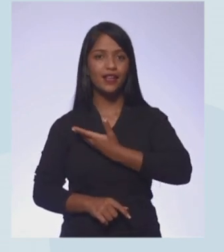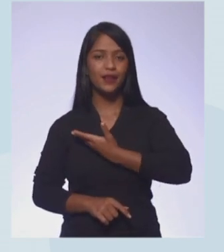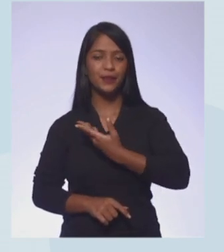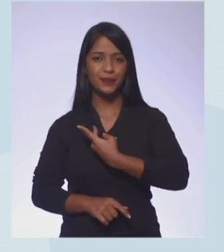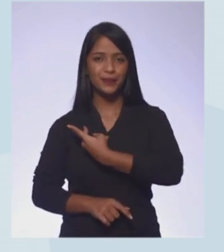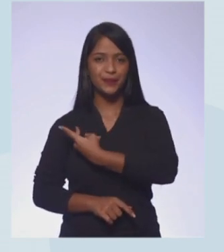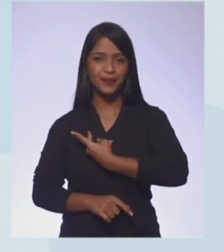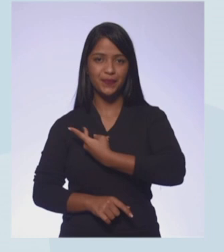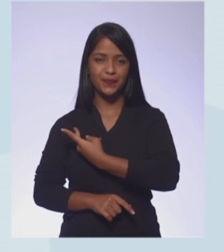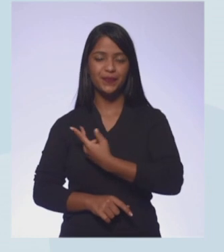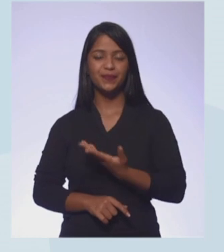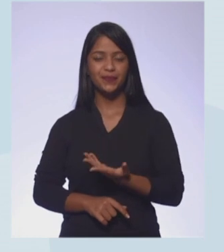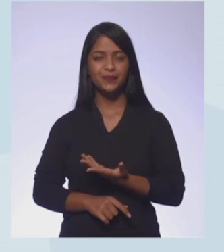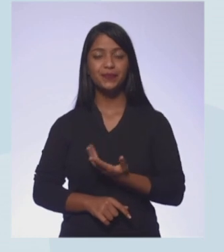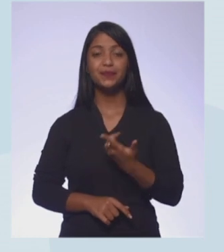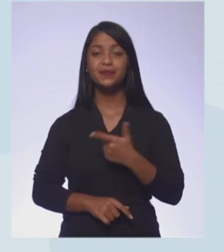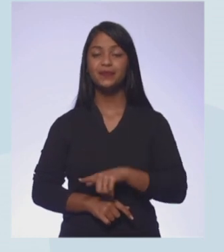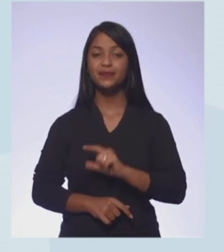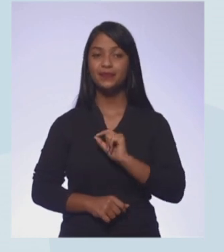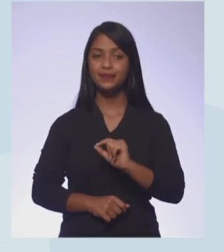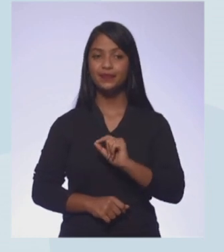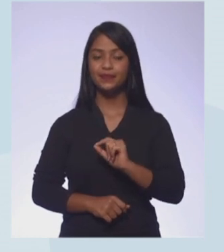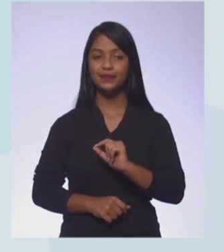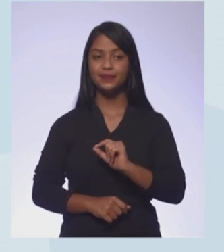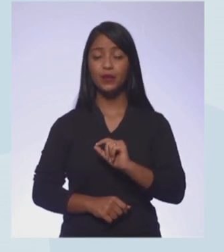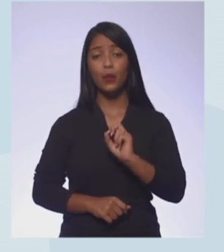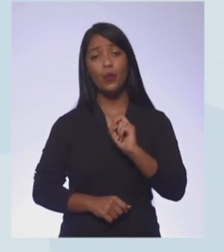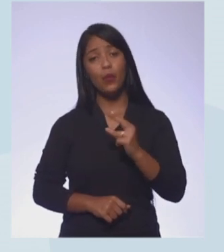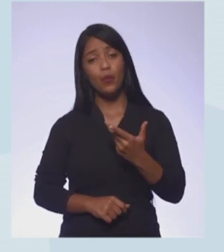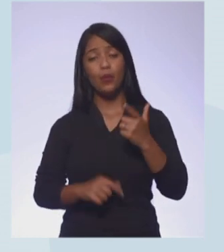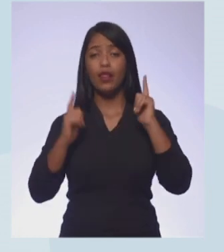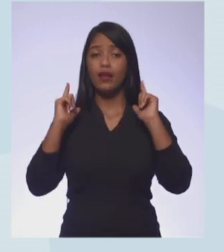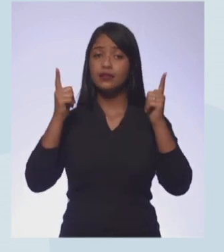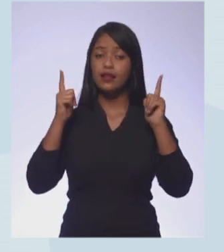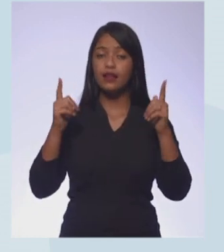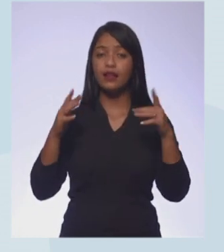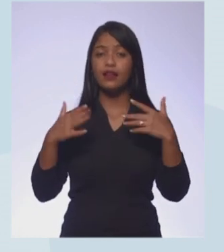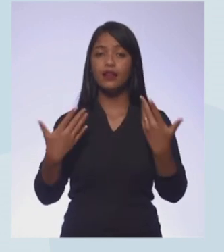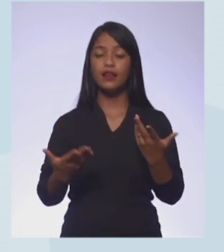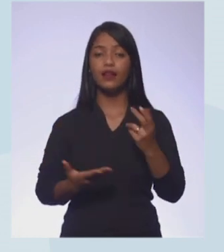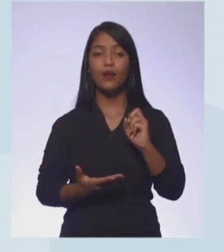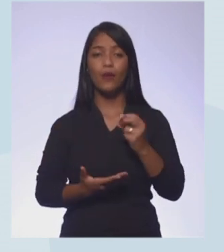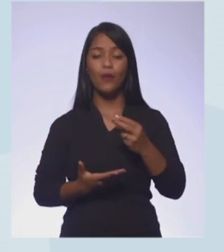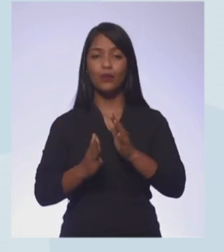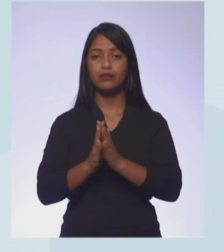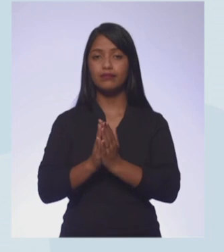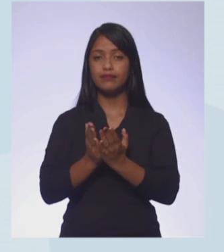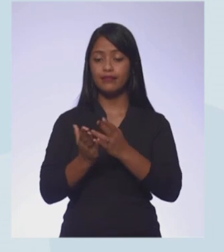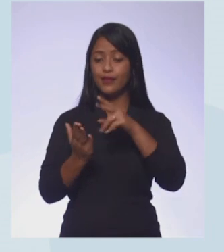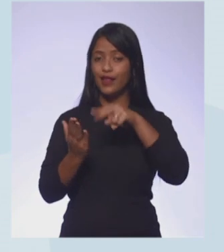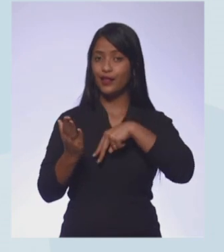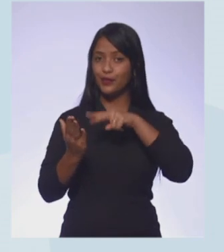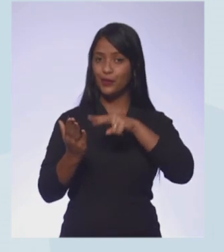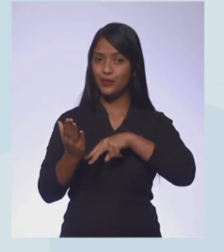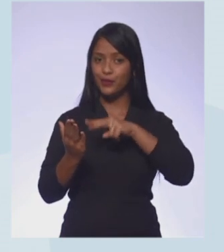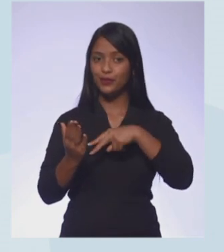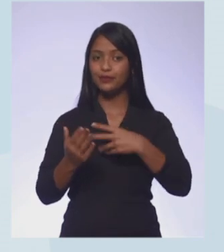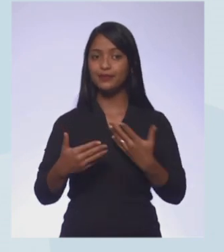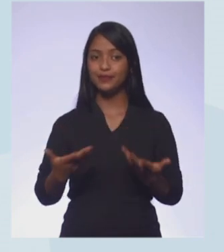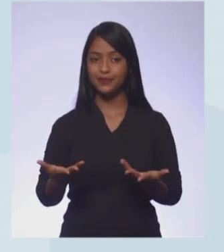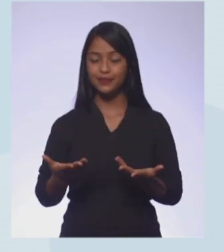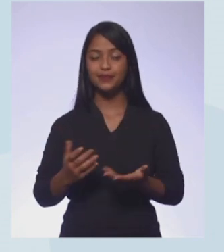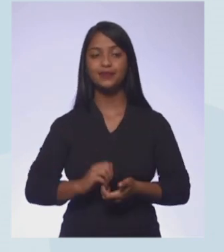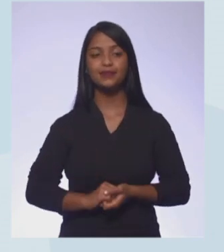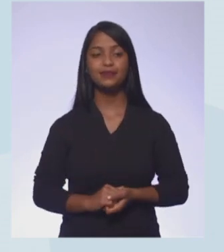aí na segunda, né? Ou lazer, ou leitura. Então, De qualquer